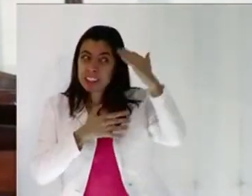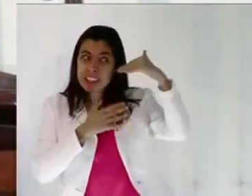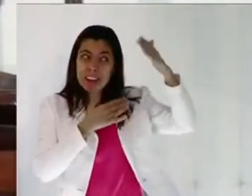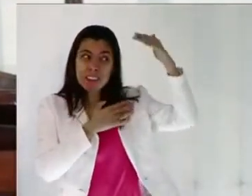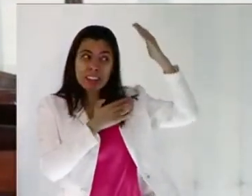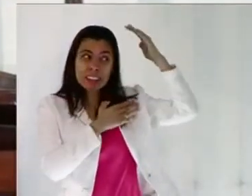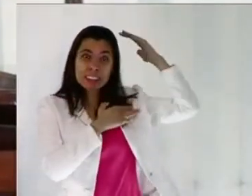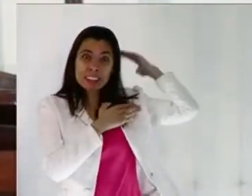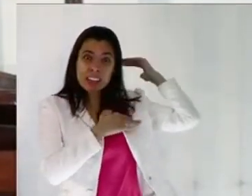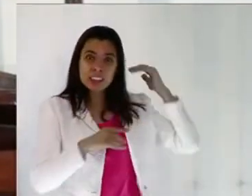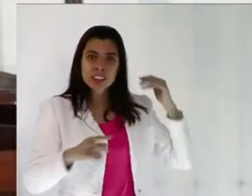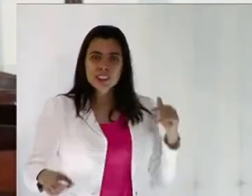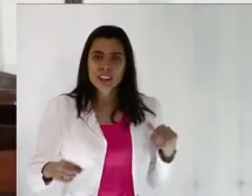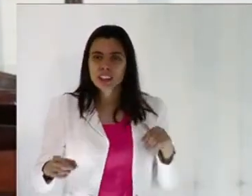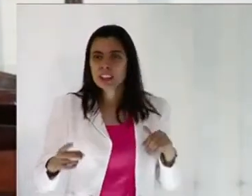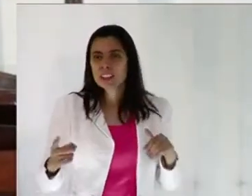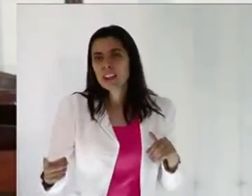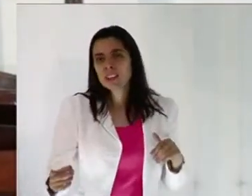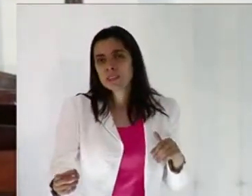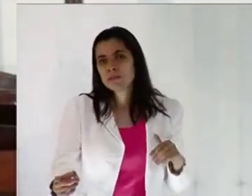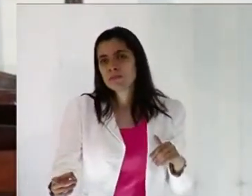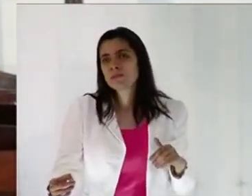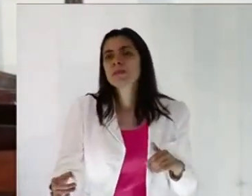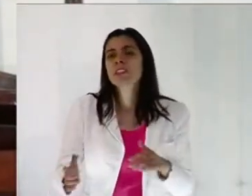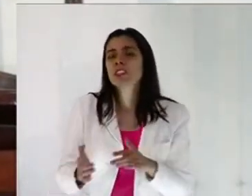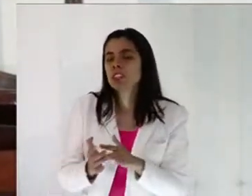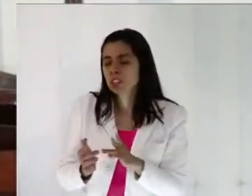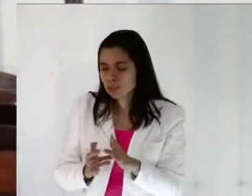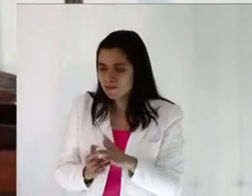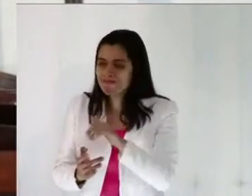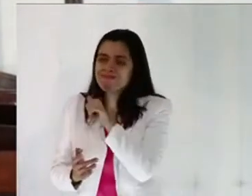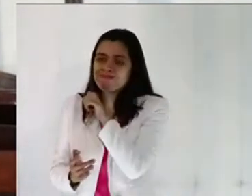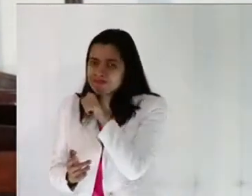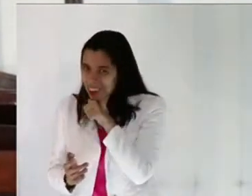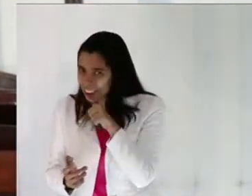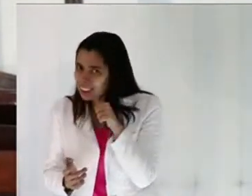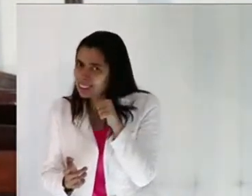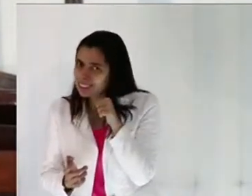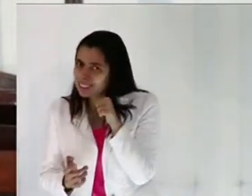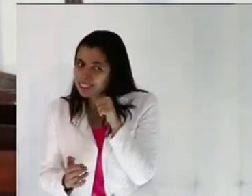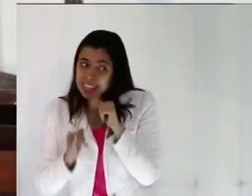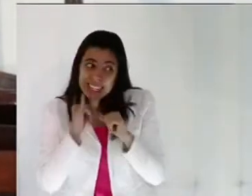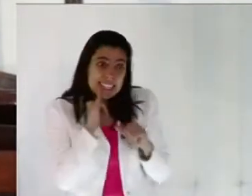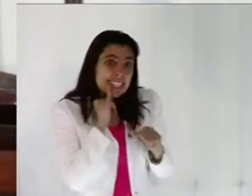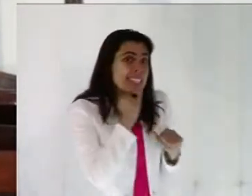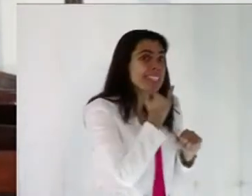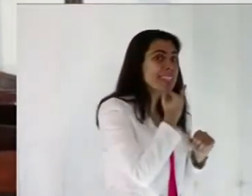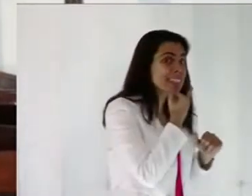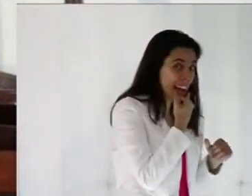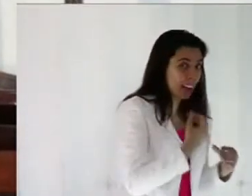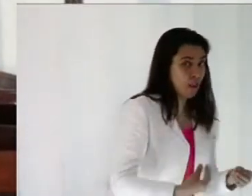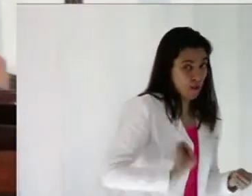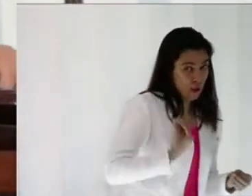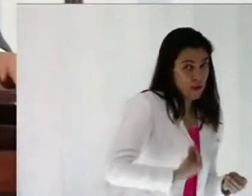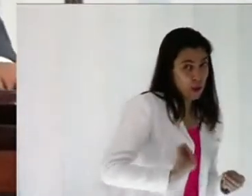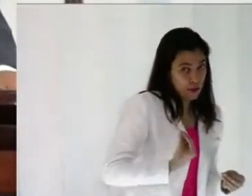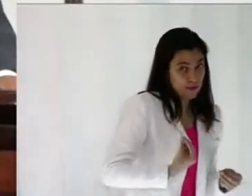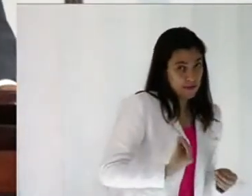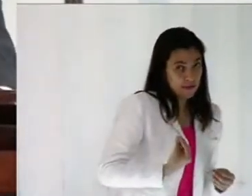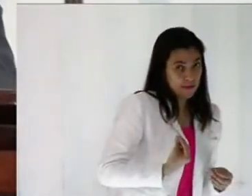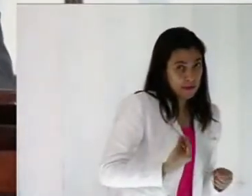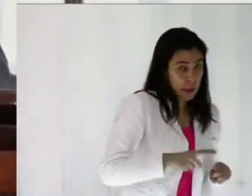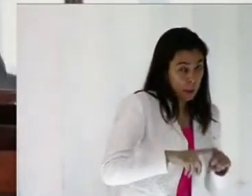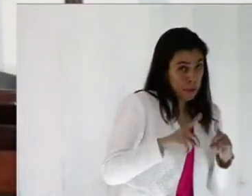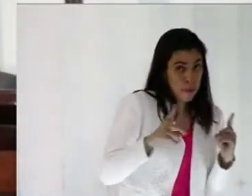conselho da Trindade, era que o seu filho haveria de padecer, de satisfazer a justiça de Deus na cruz.